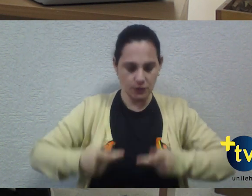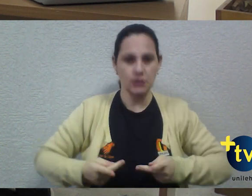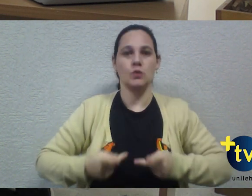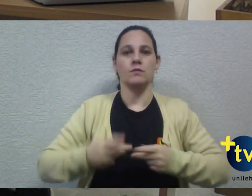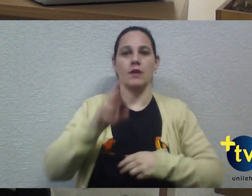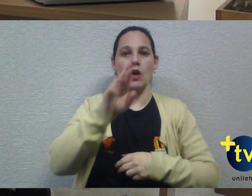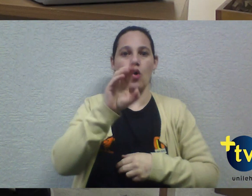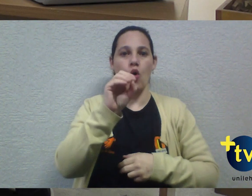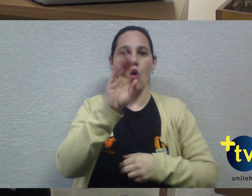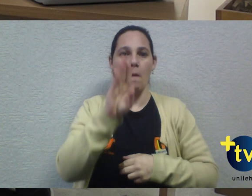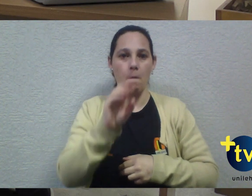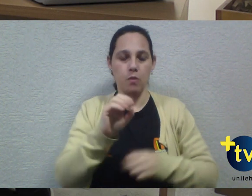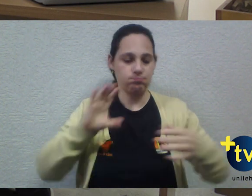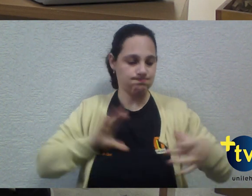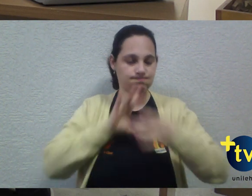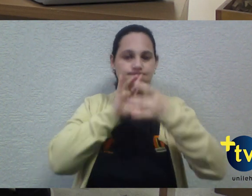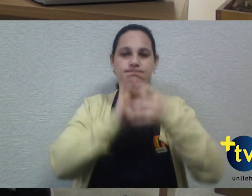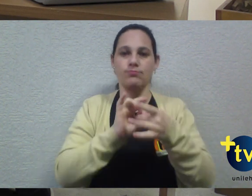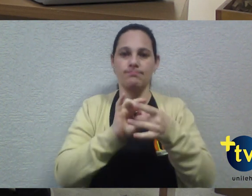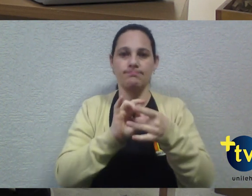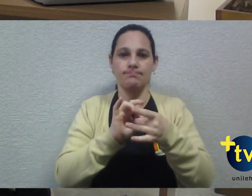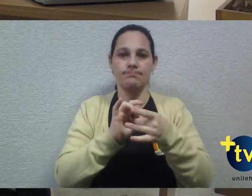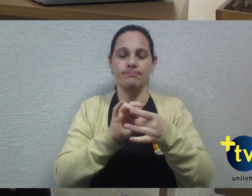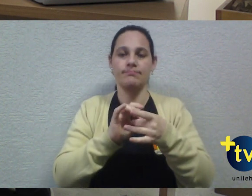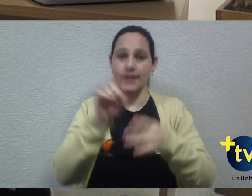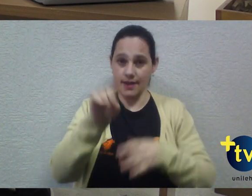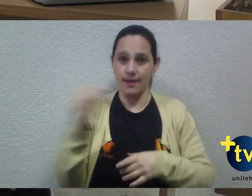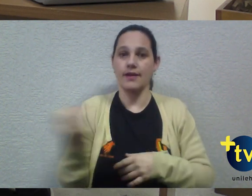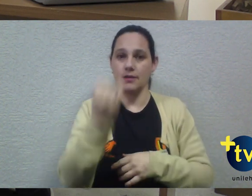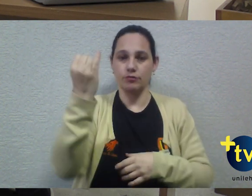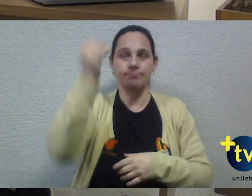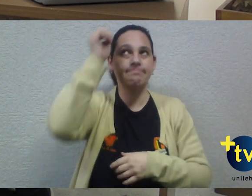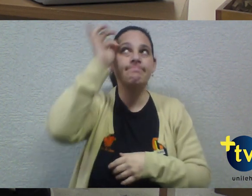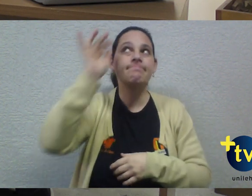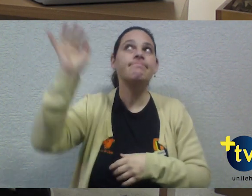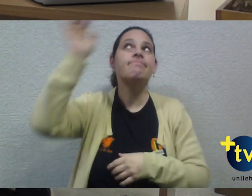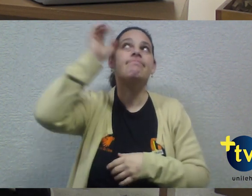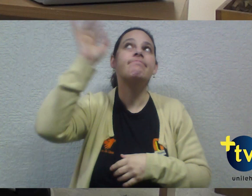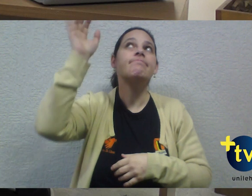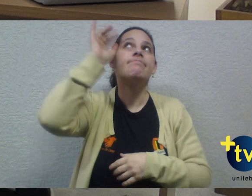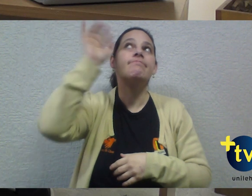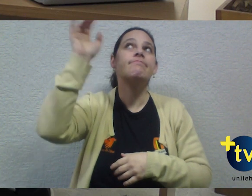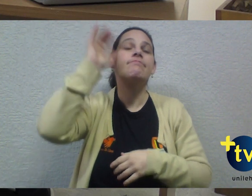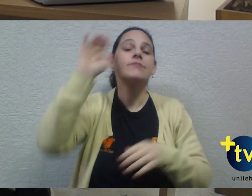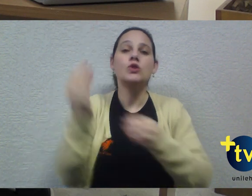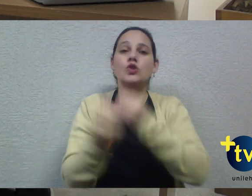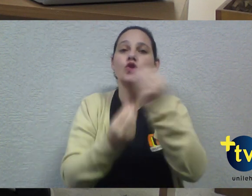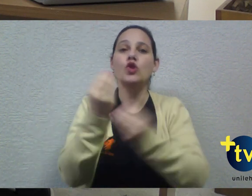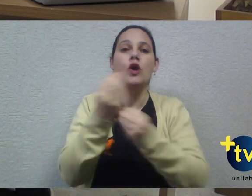robôs, mas você propor uma reflexão dentro dessa responsabilidade social